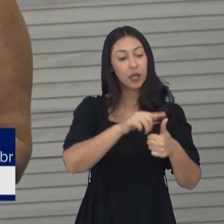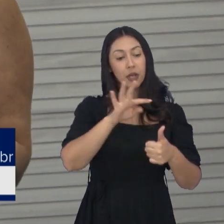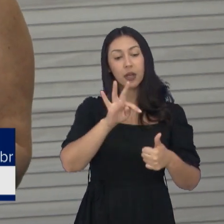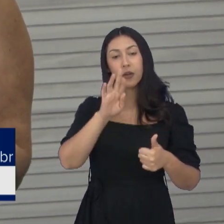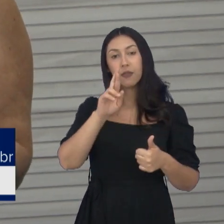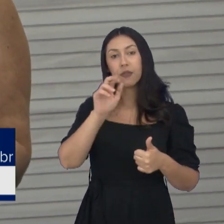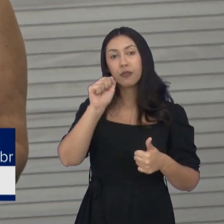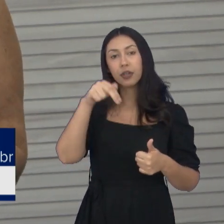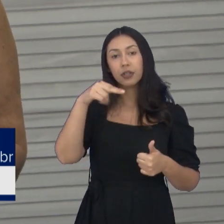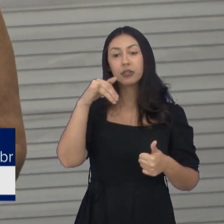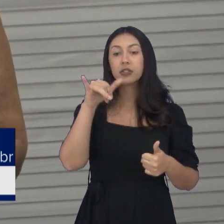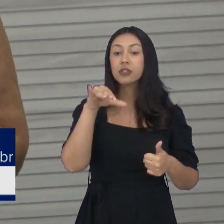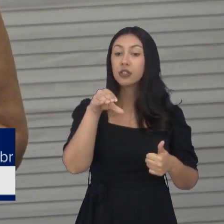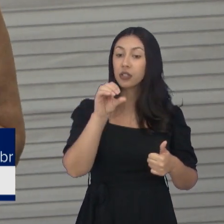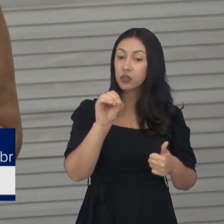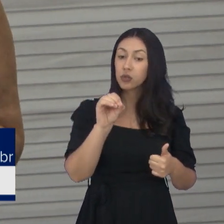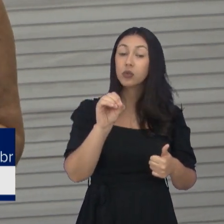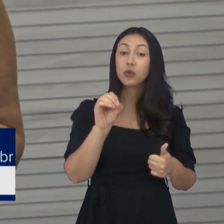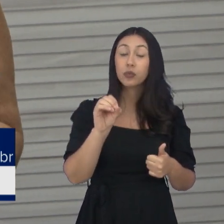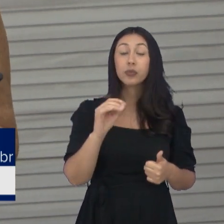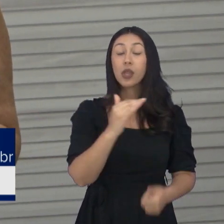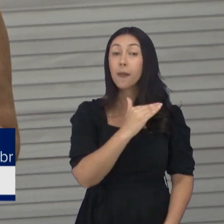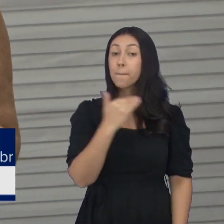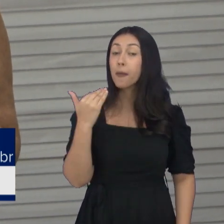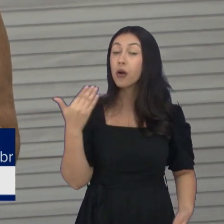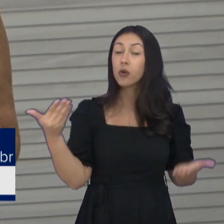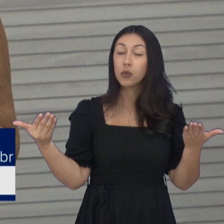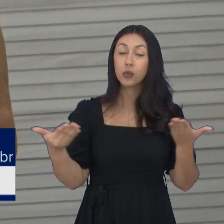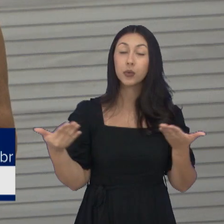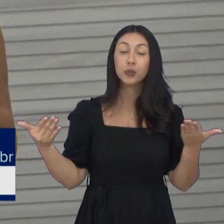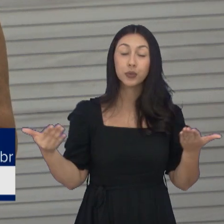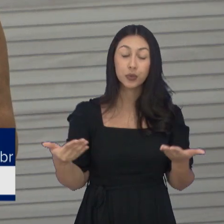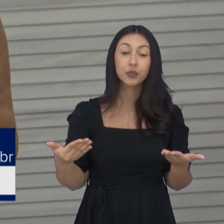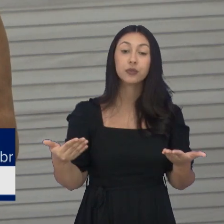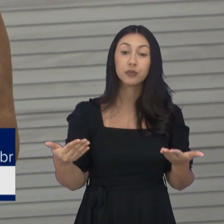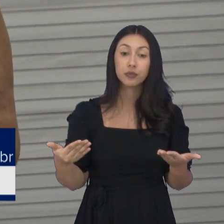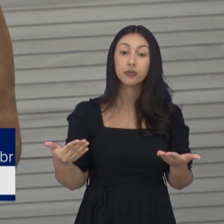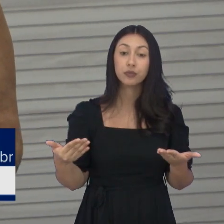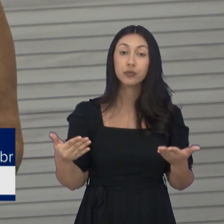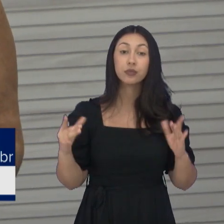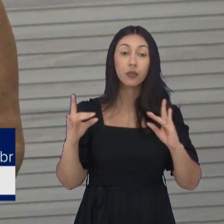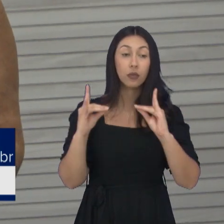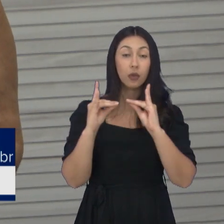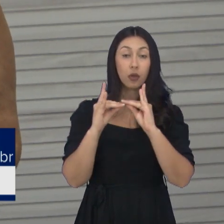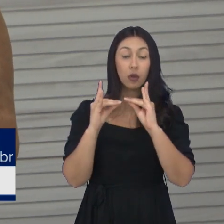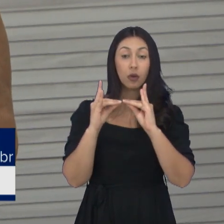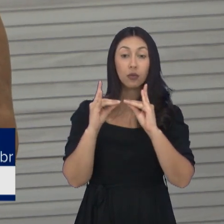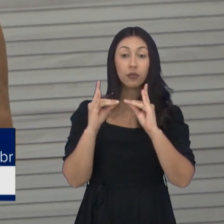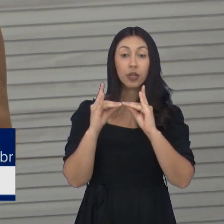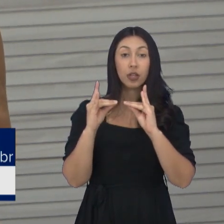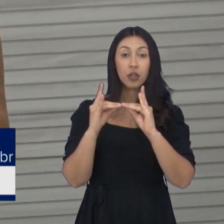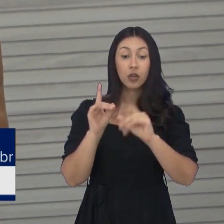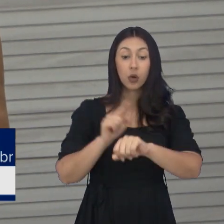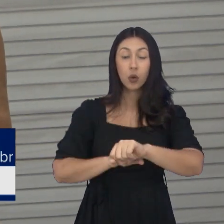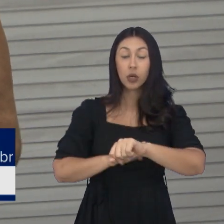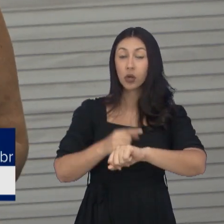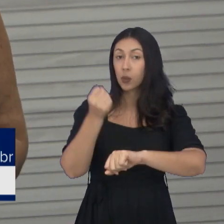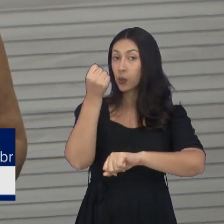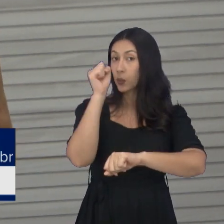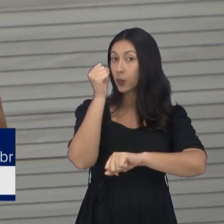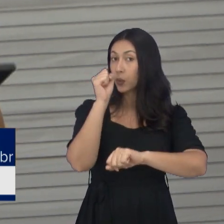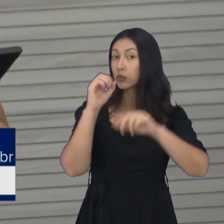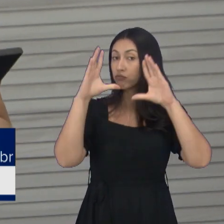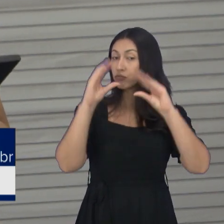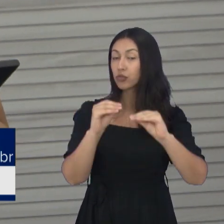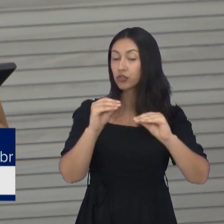Paula Correia, que é o Chiquinho, ele faleceu hoje e o velório vai ser a partir das 20 horas e o enterro